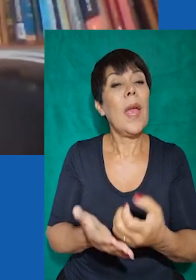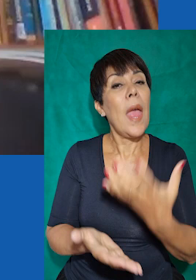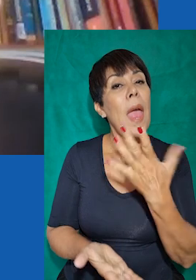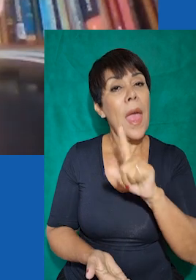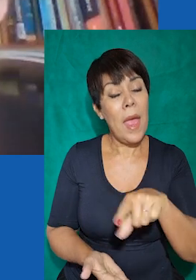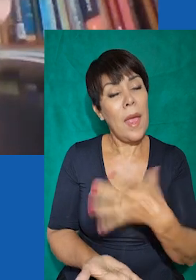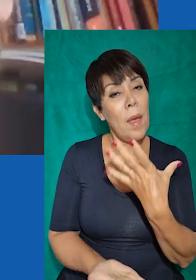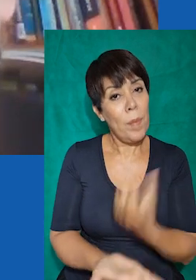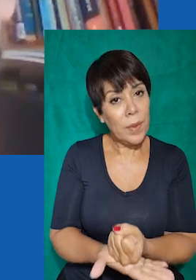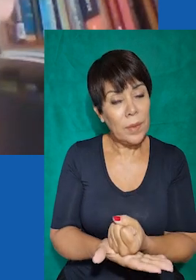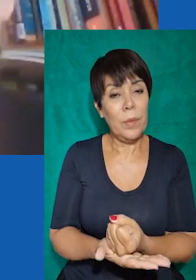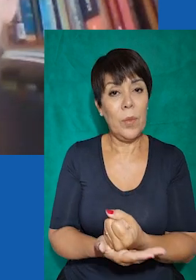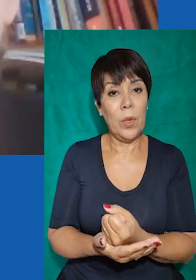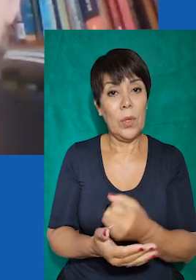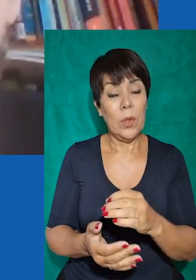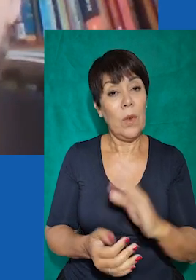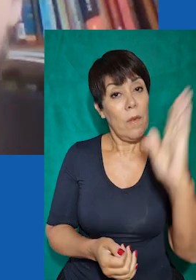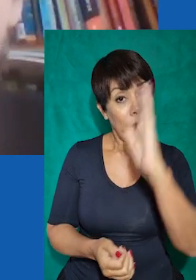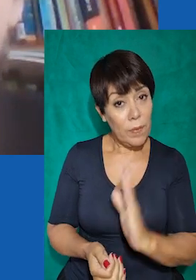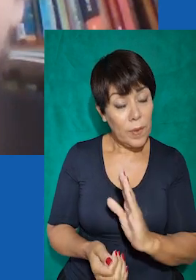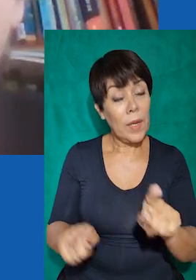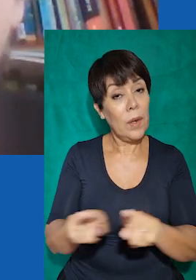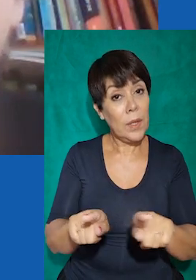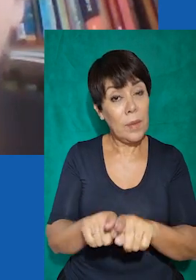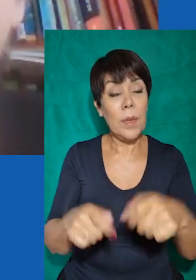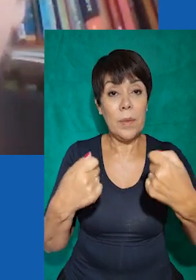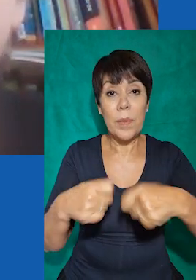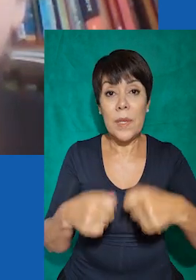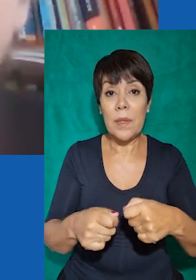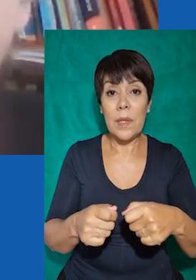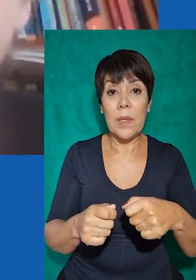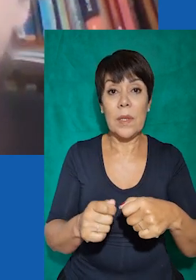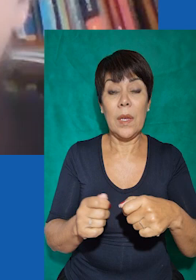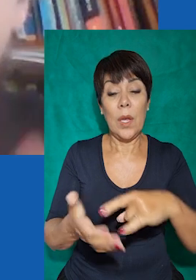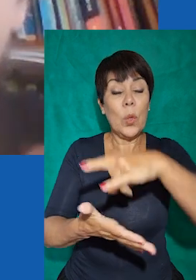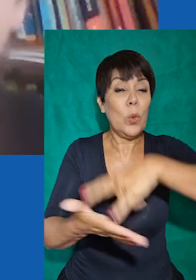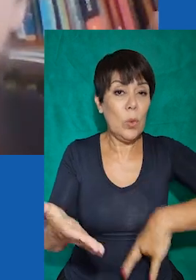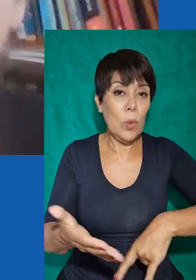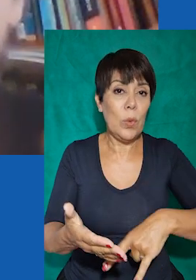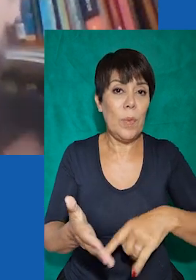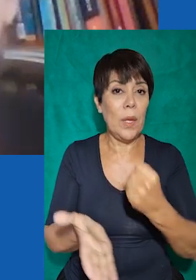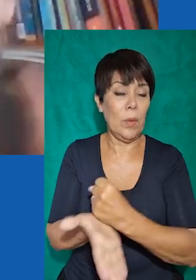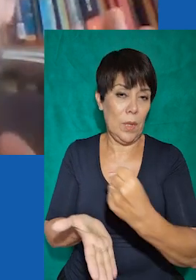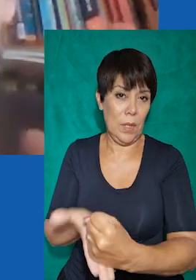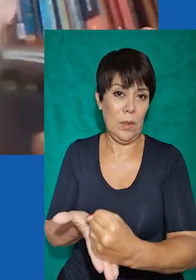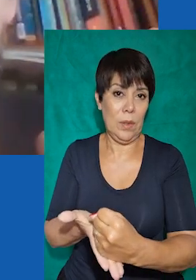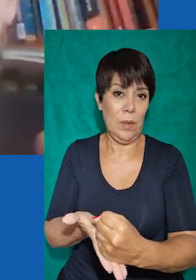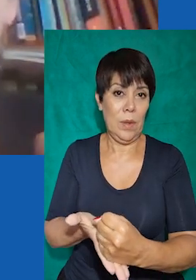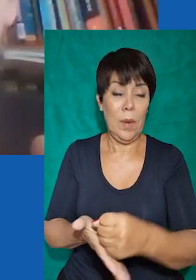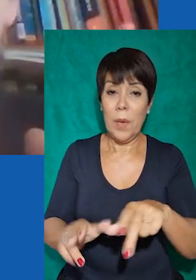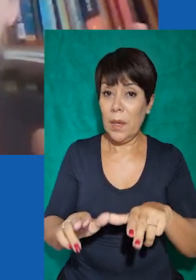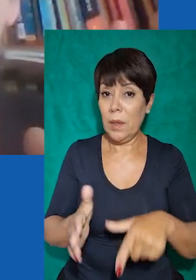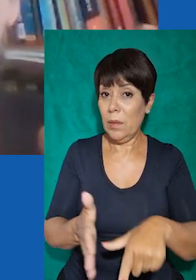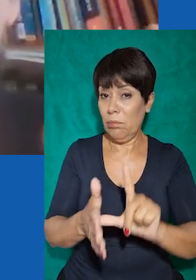da União e também elas têm que ser regularizadas nos cartórios, para não haver justamente